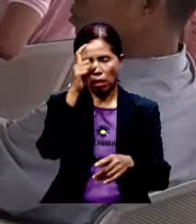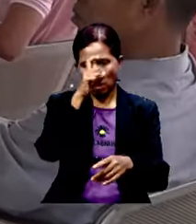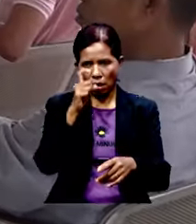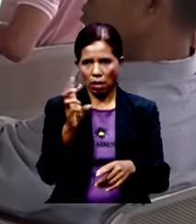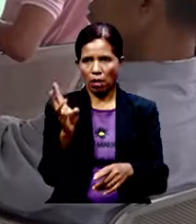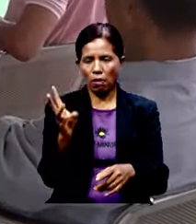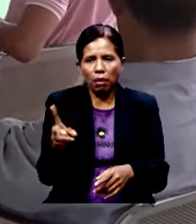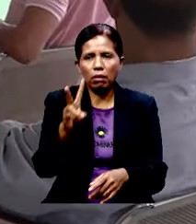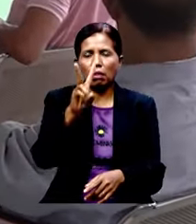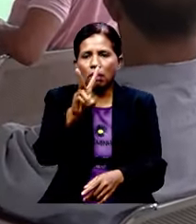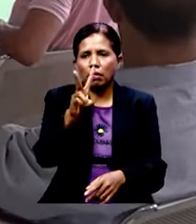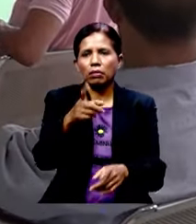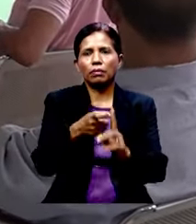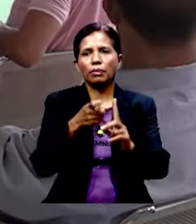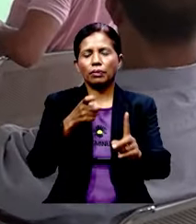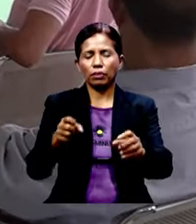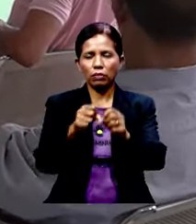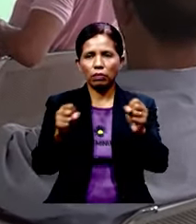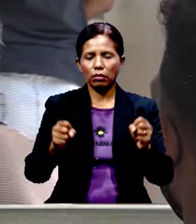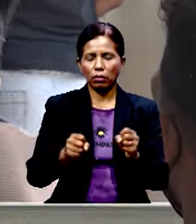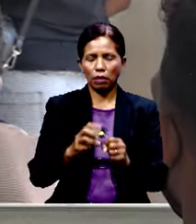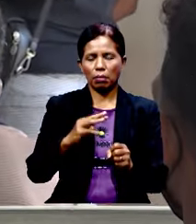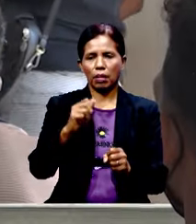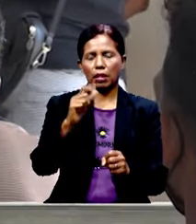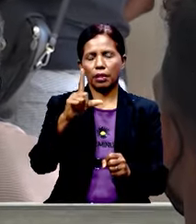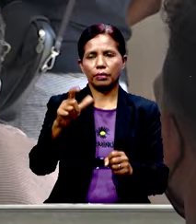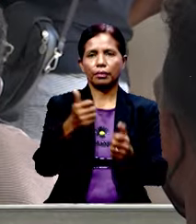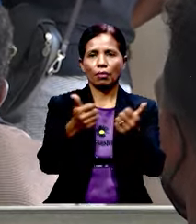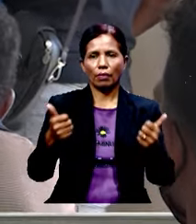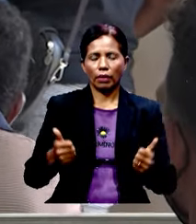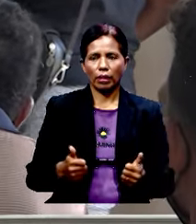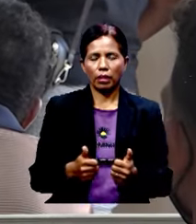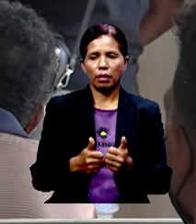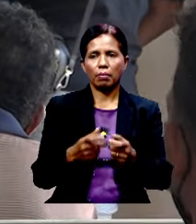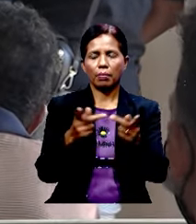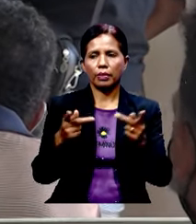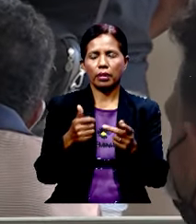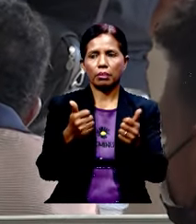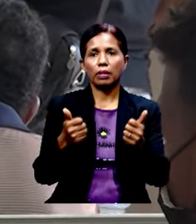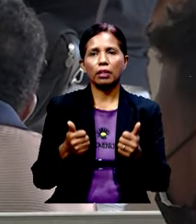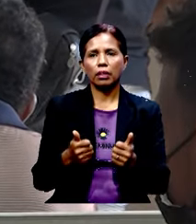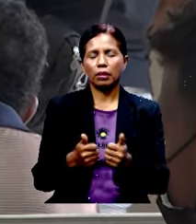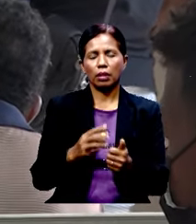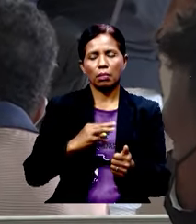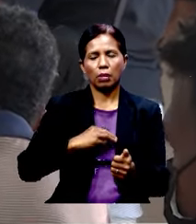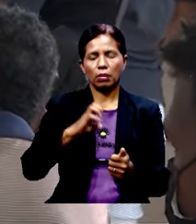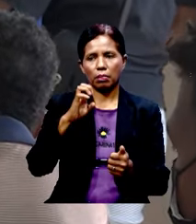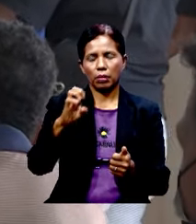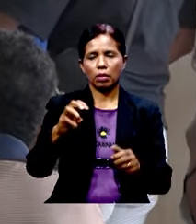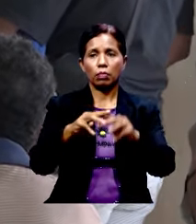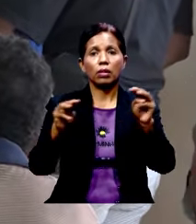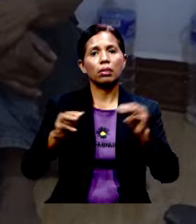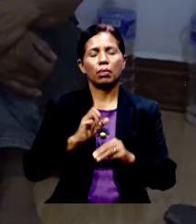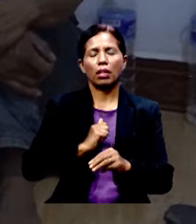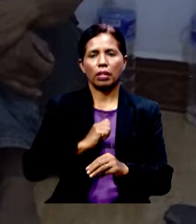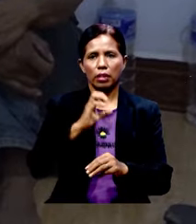nenulo recém rua, mai husi suku maulau aldeia Hahimau, posto administrativo Maubici, município Ainaro.